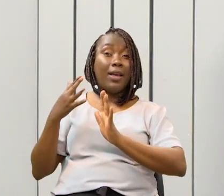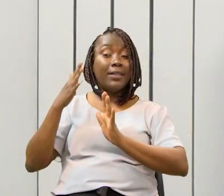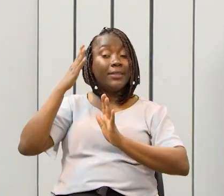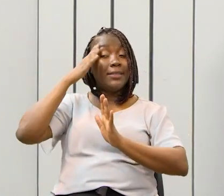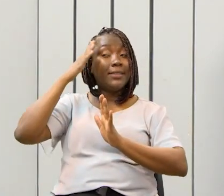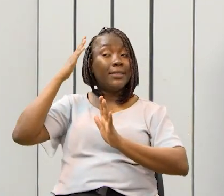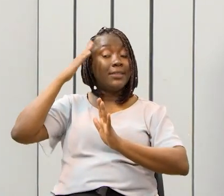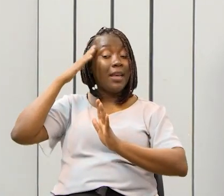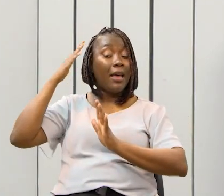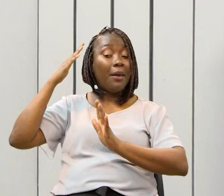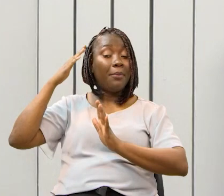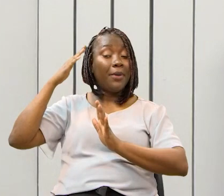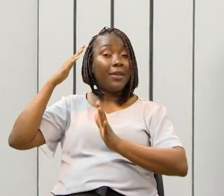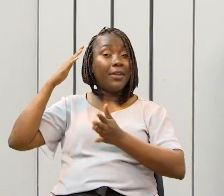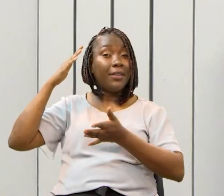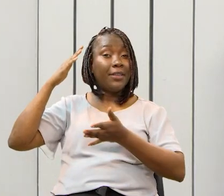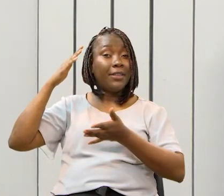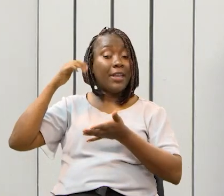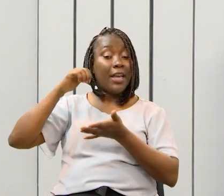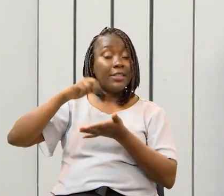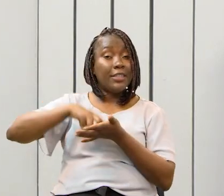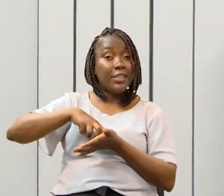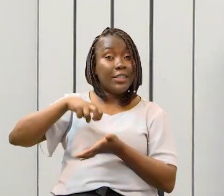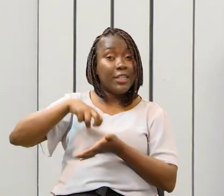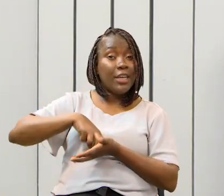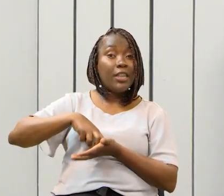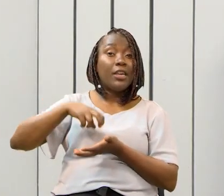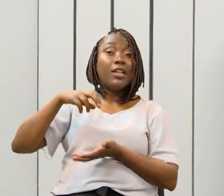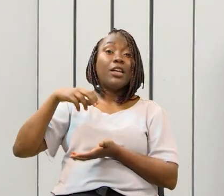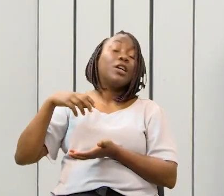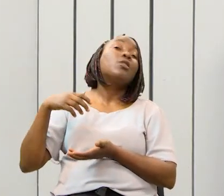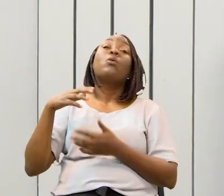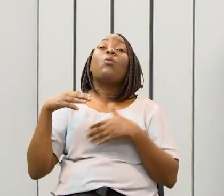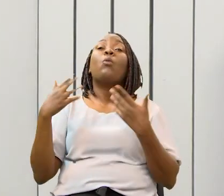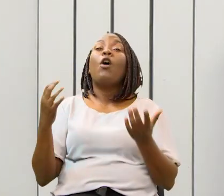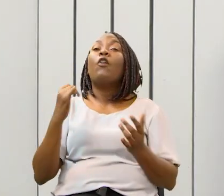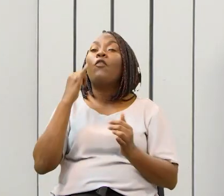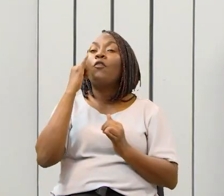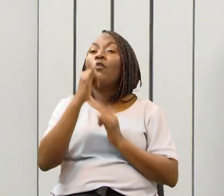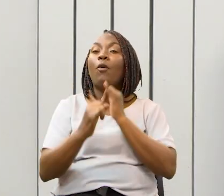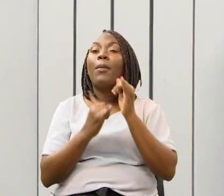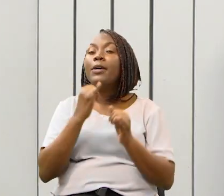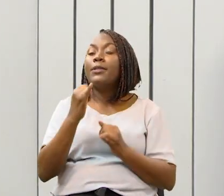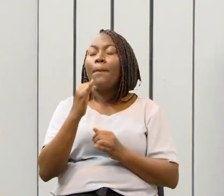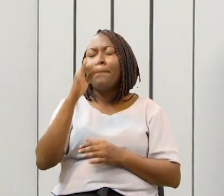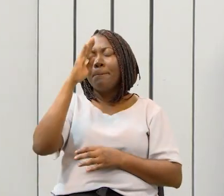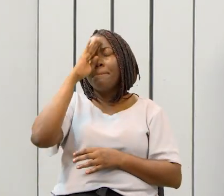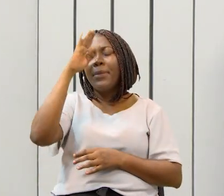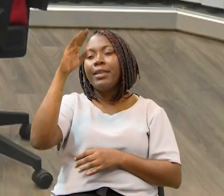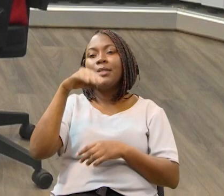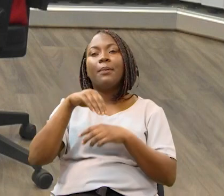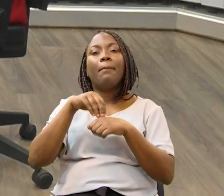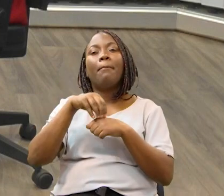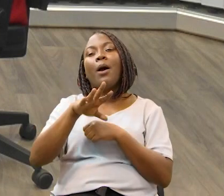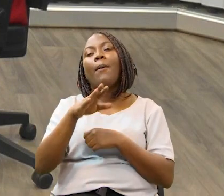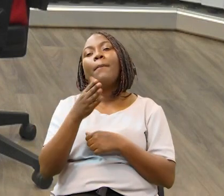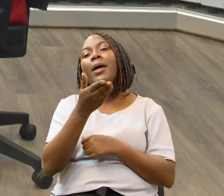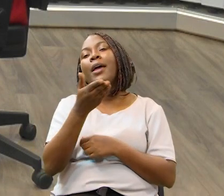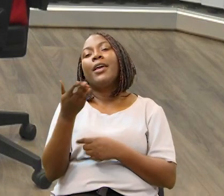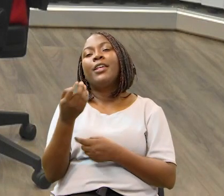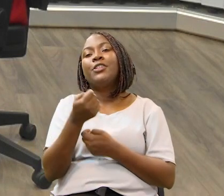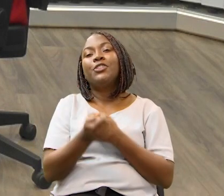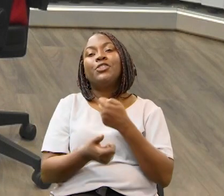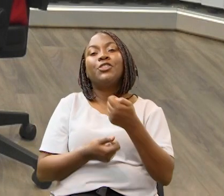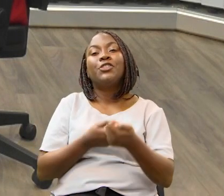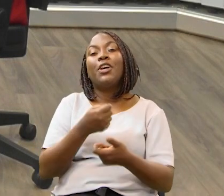sabe da sanção dessa lei, qual que é a informação principal? O que você deixa para ele